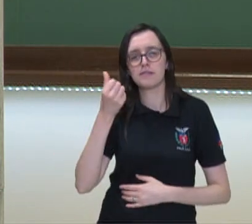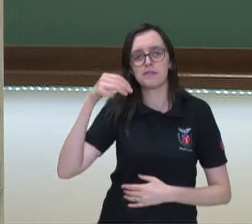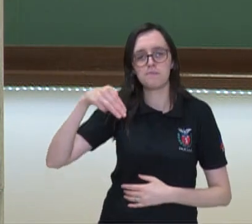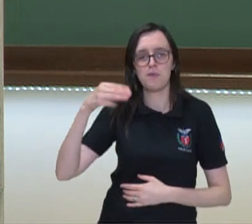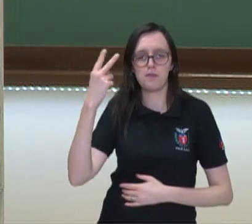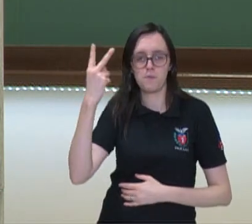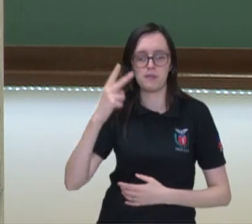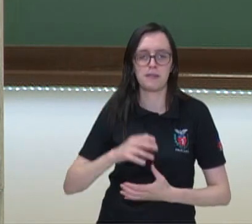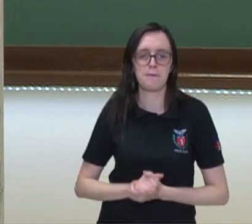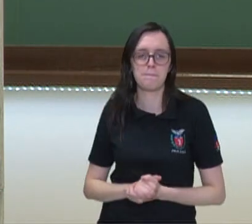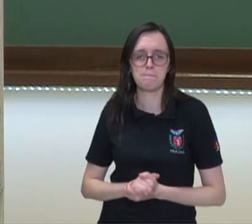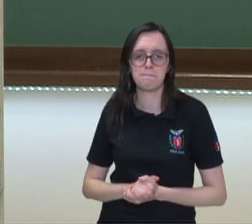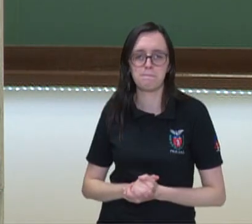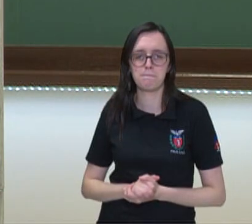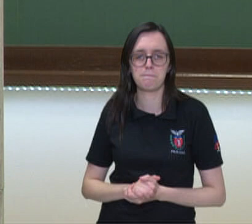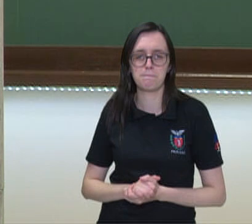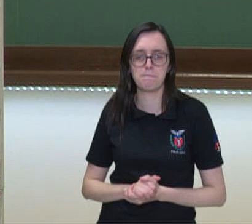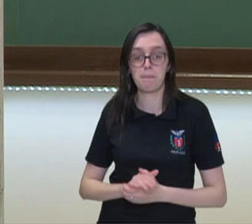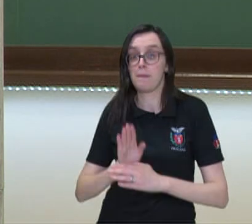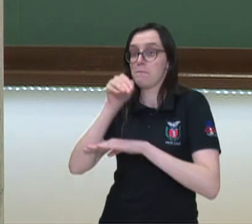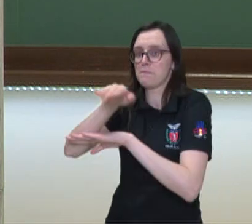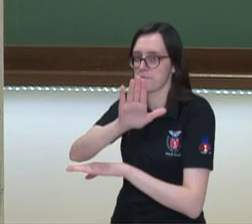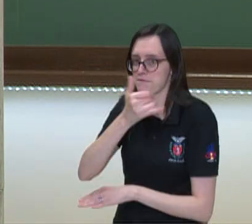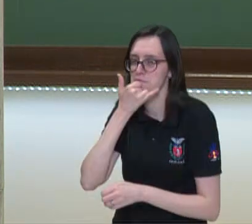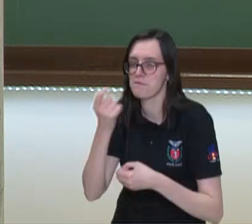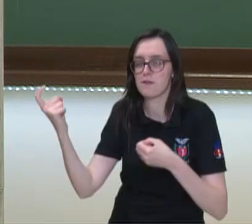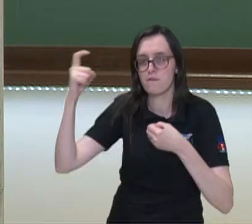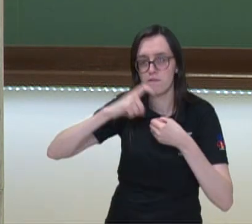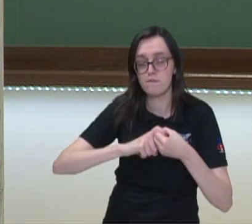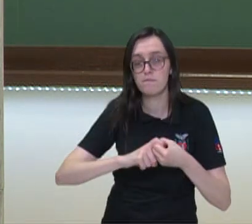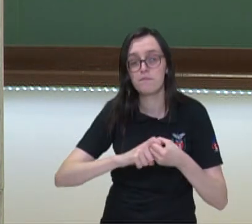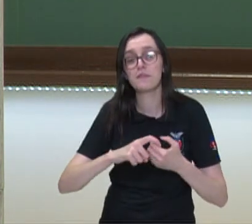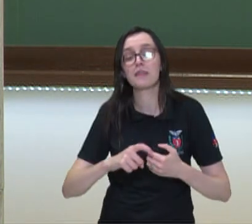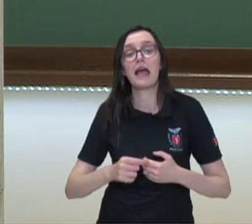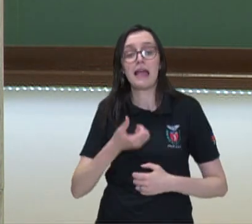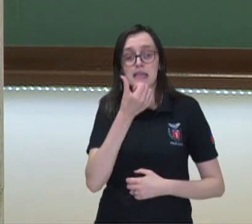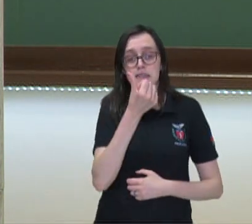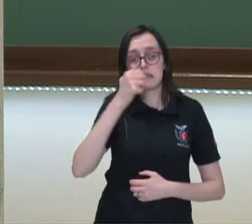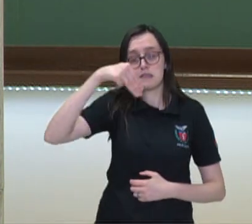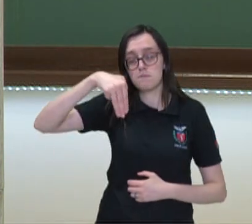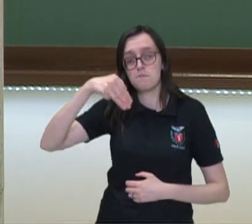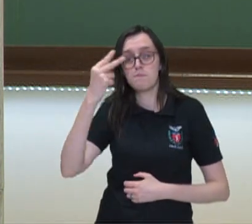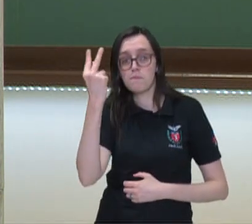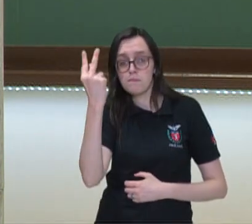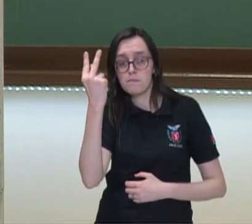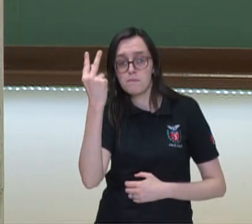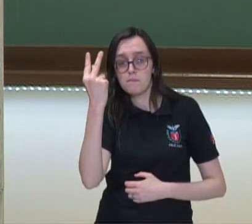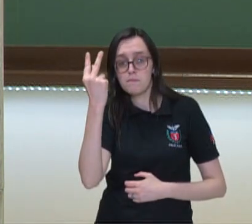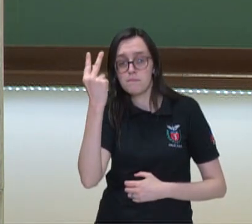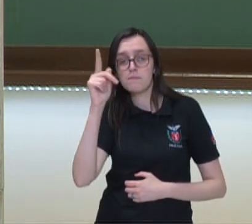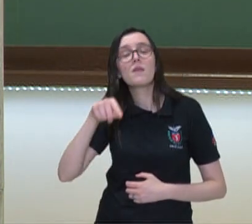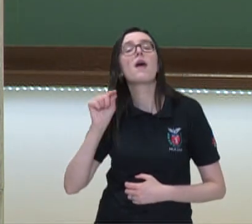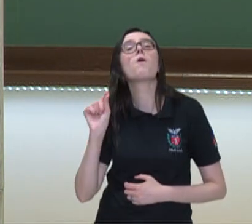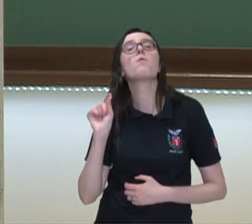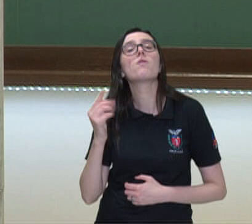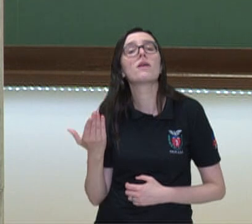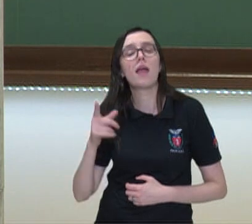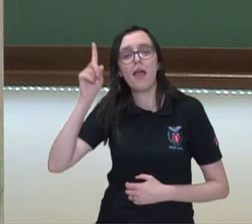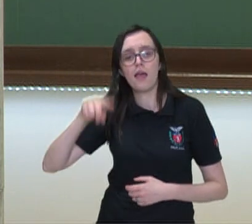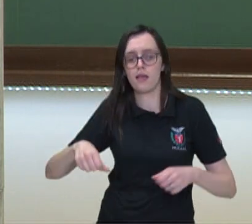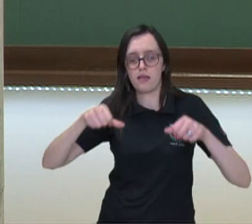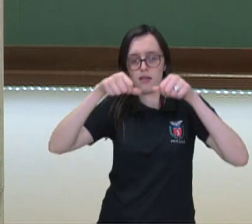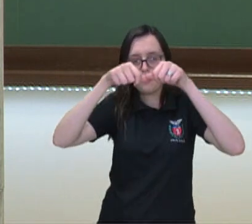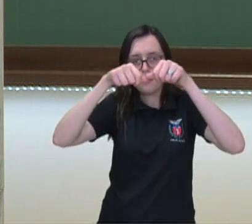quadrados. Então, pulei uma tela, vamos voltar? 6 metros quadrados é o quê? É a